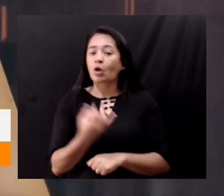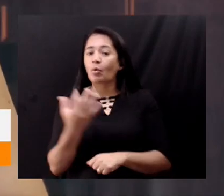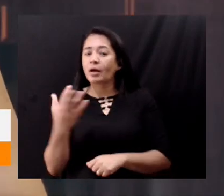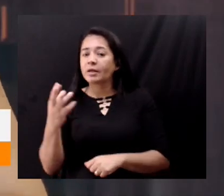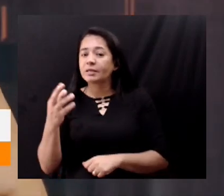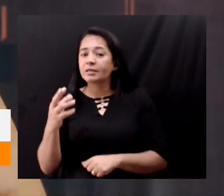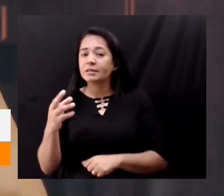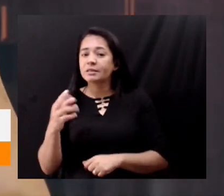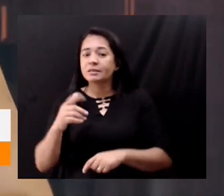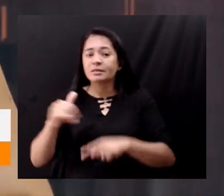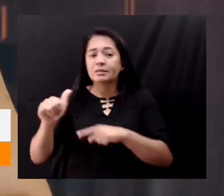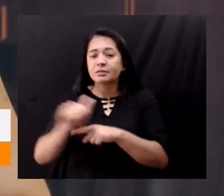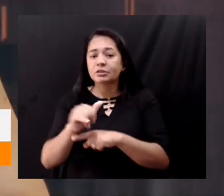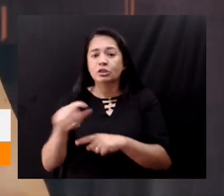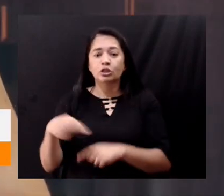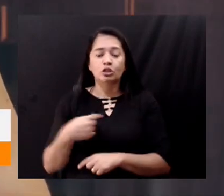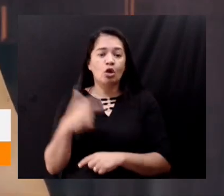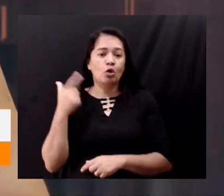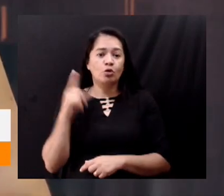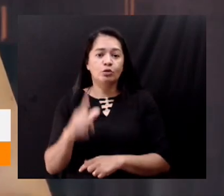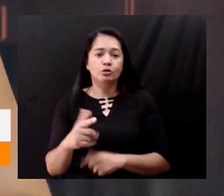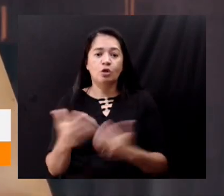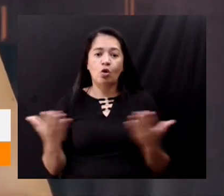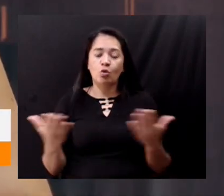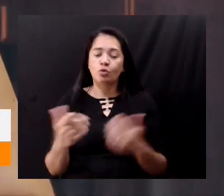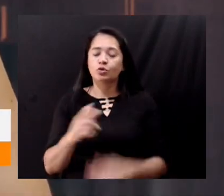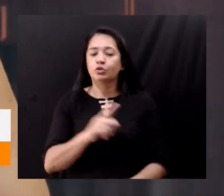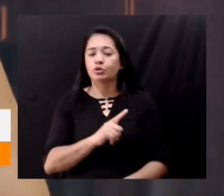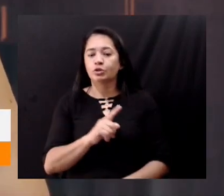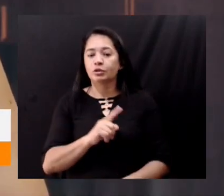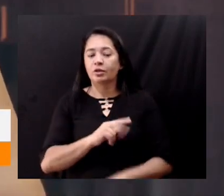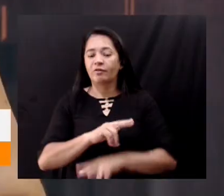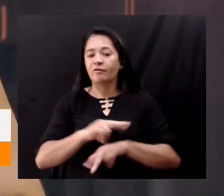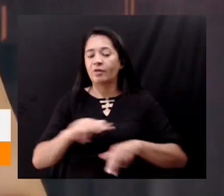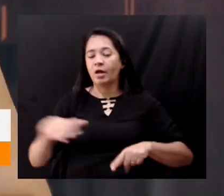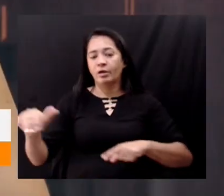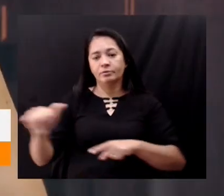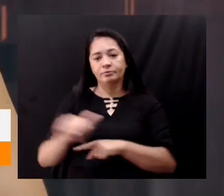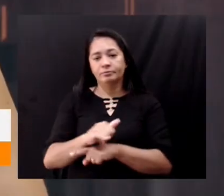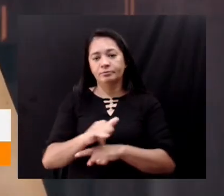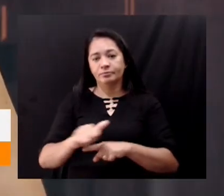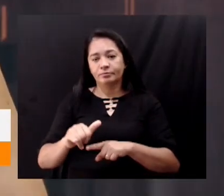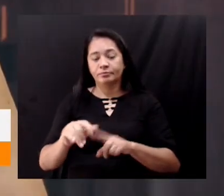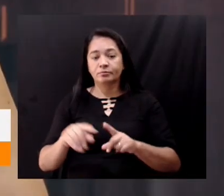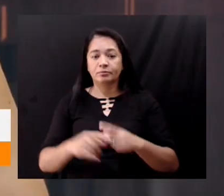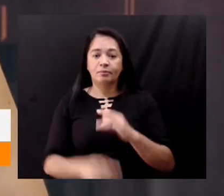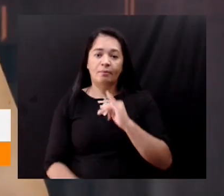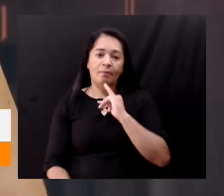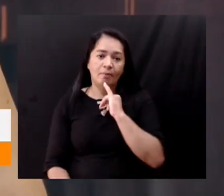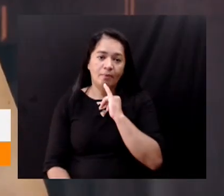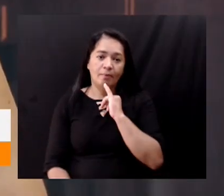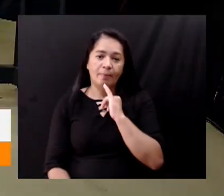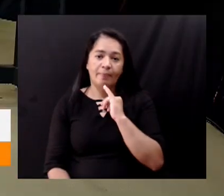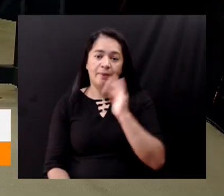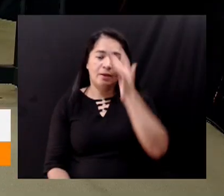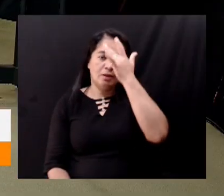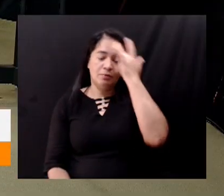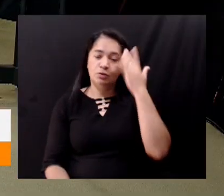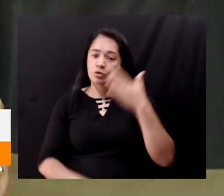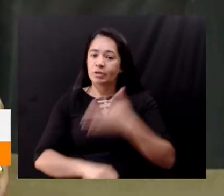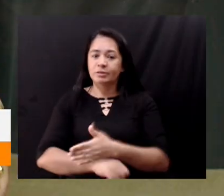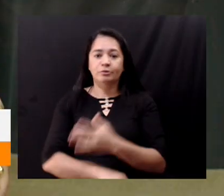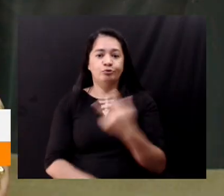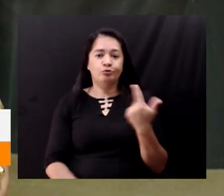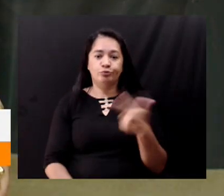hoje Exato. em dia a gente tem diversos recursos e, infelizmente, ainda não é todo mundo que tem acesso a essas coisas.